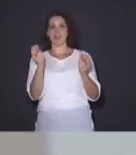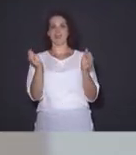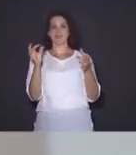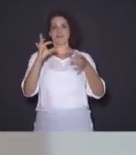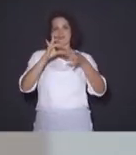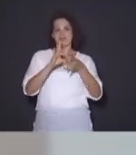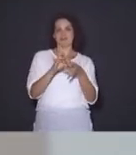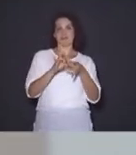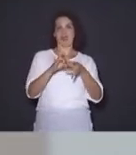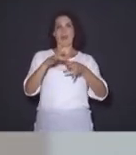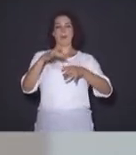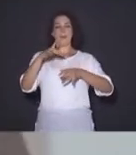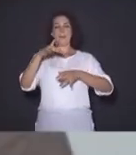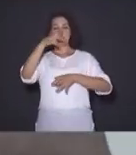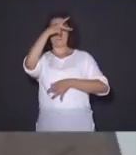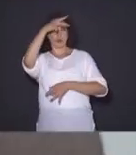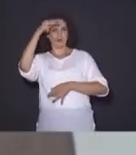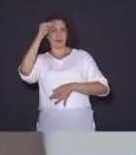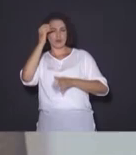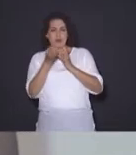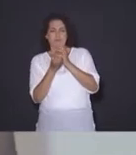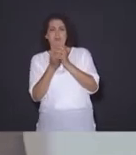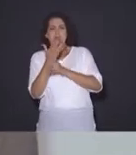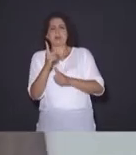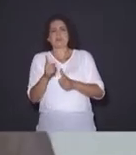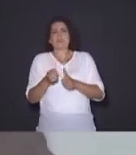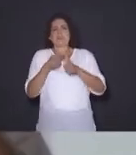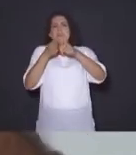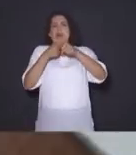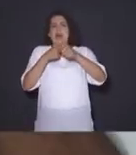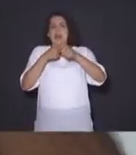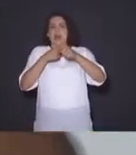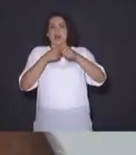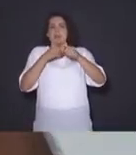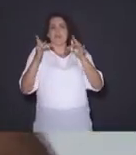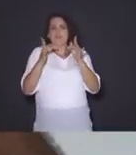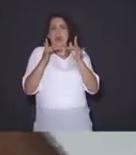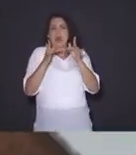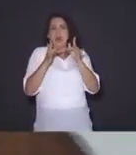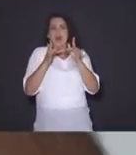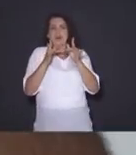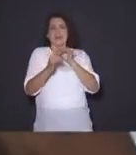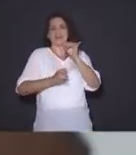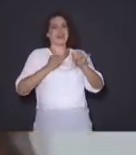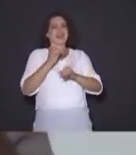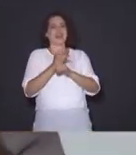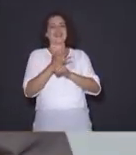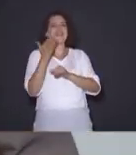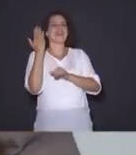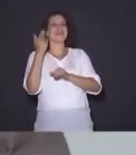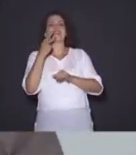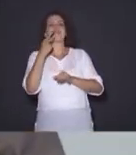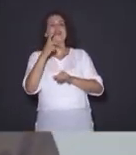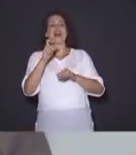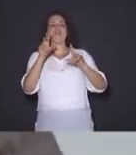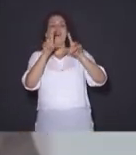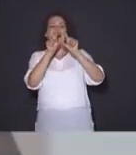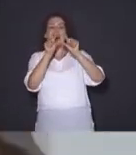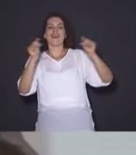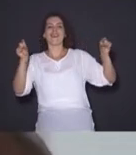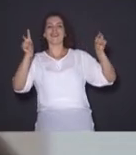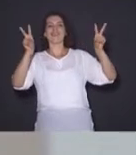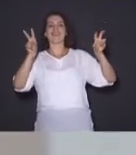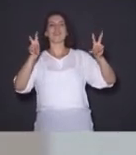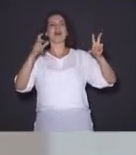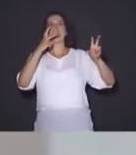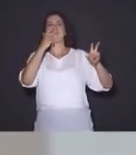implantando essa primeira conexão internet a gente dizia uma frase que se terminou configurando como uma espécie